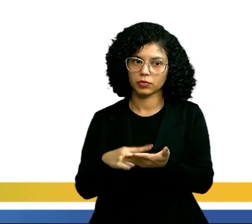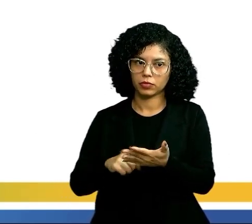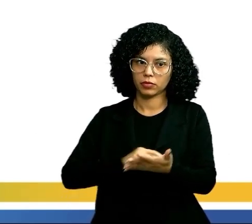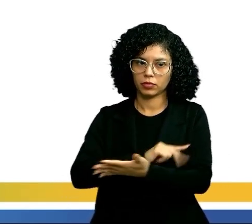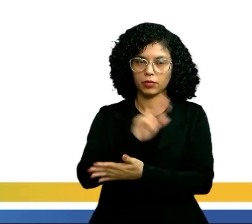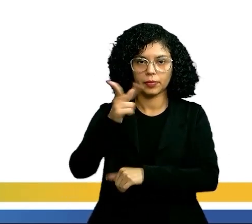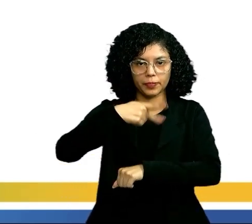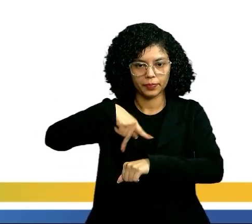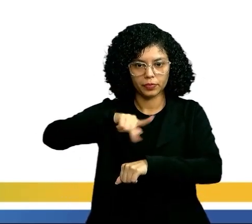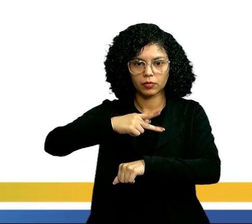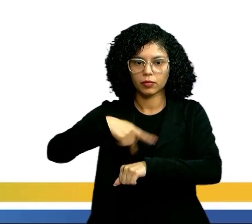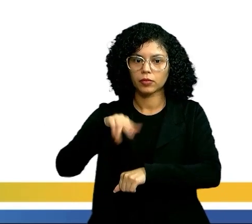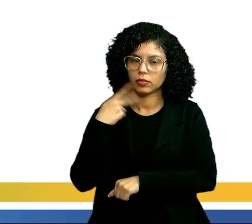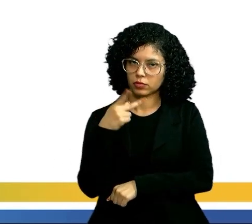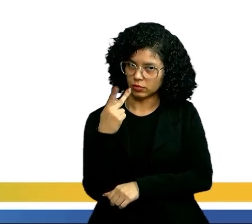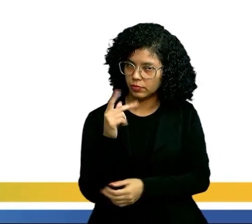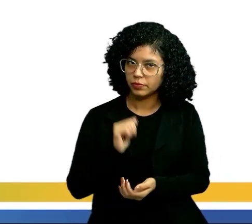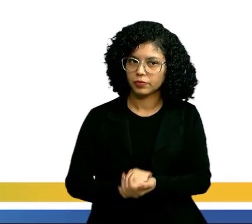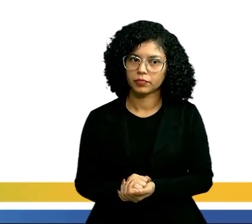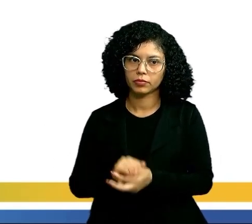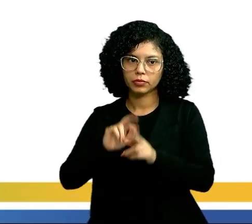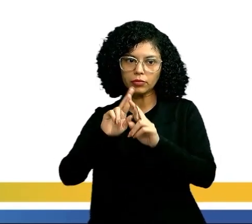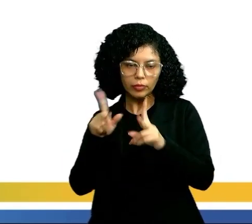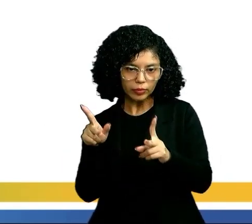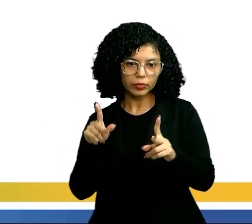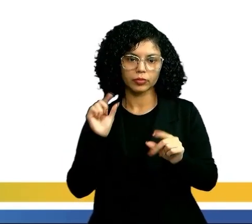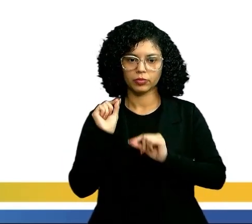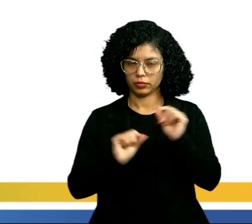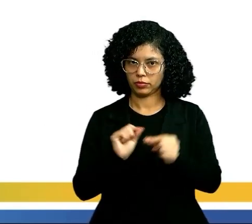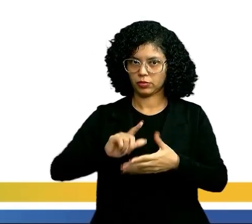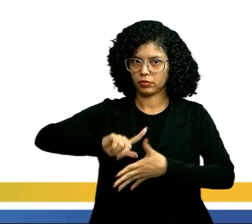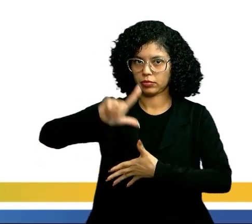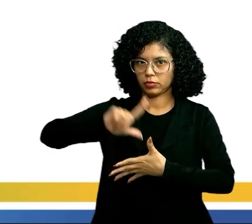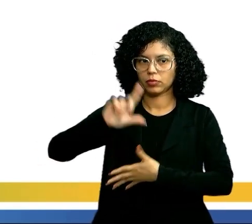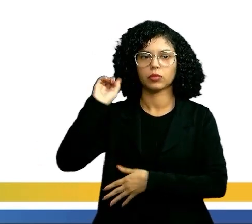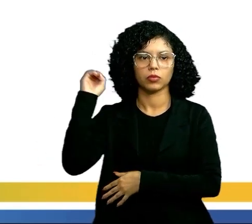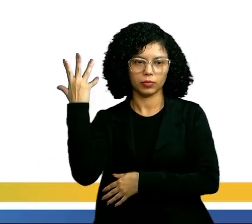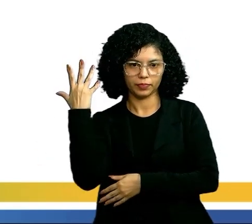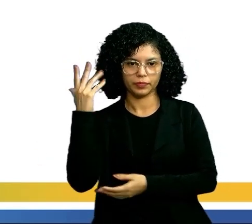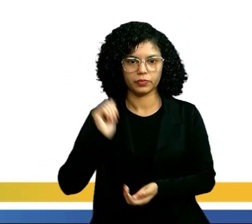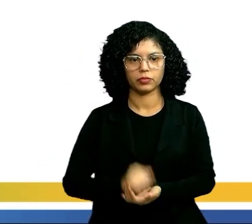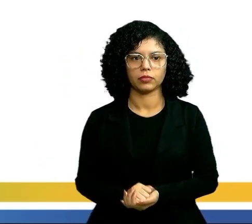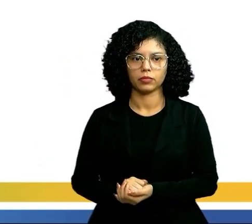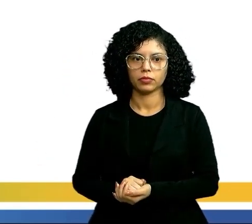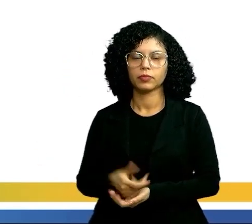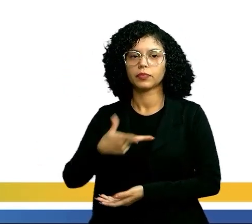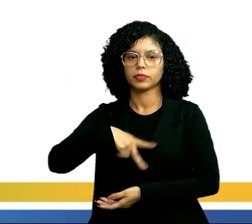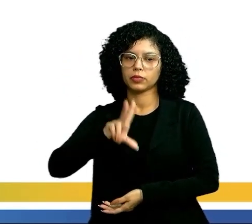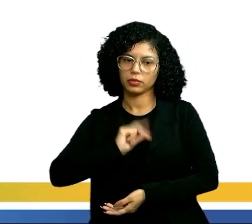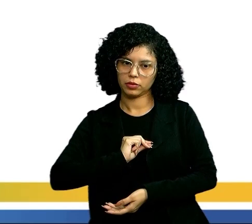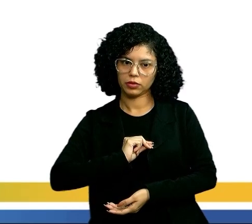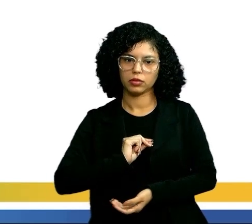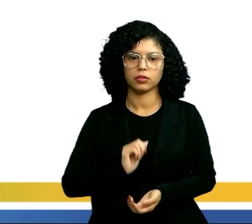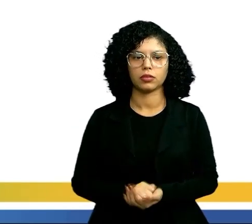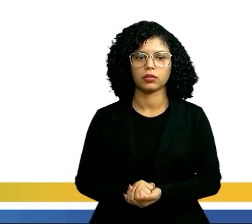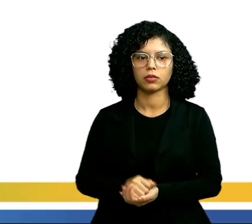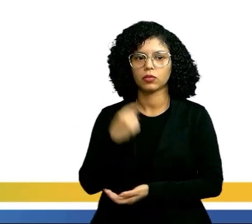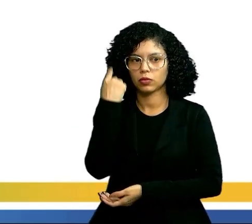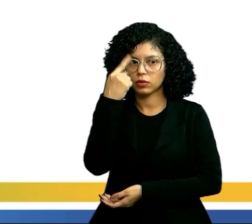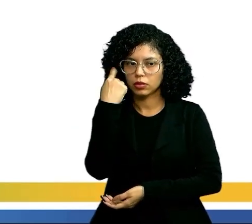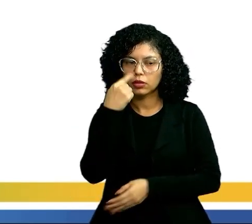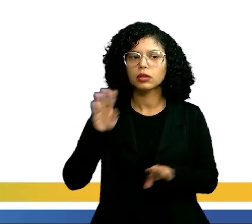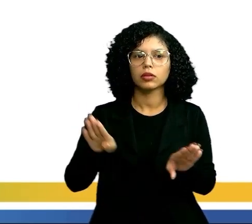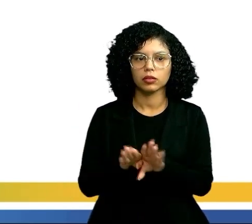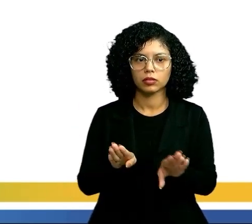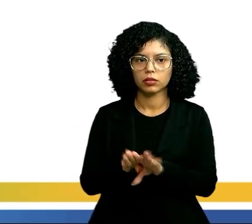por países que falam os idiomas que são derivados do latim. No caso, português e espanhol,